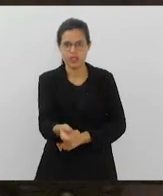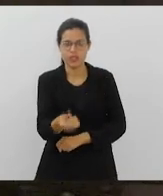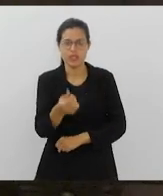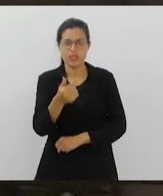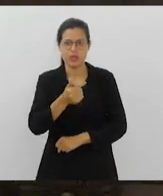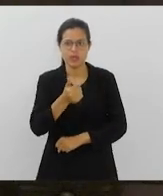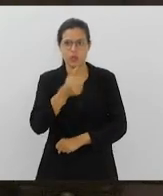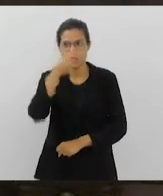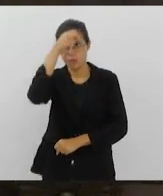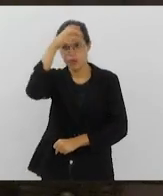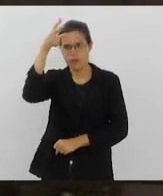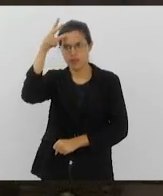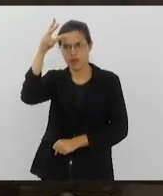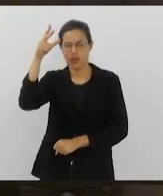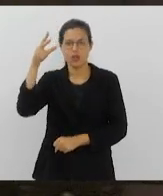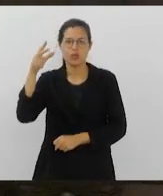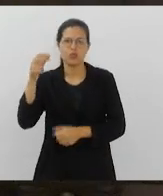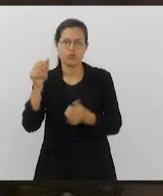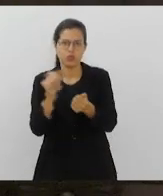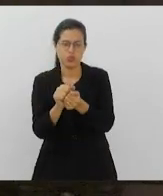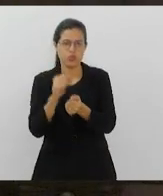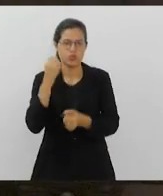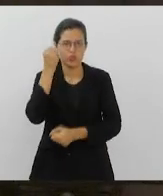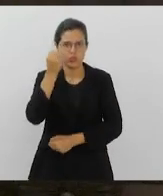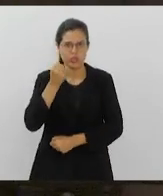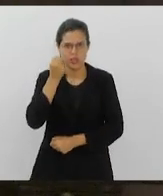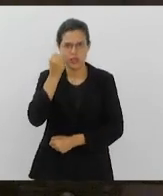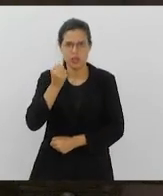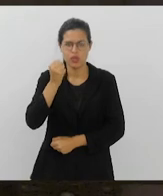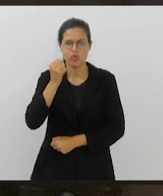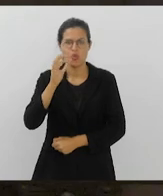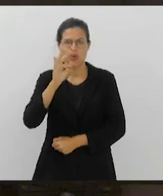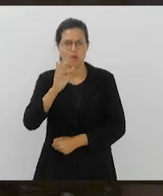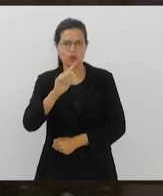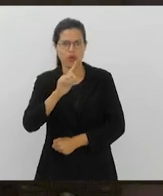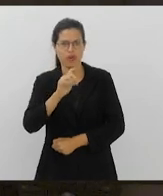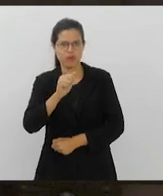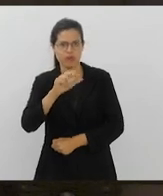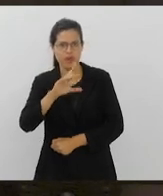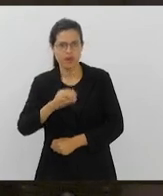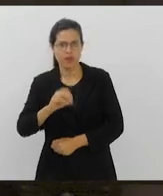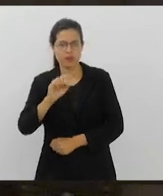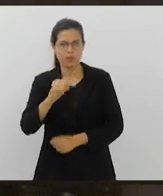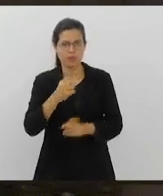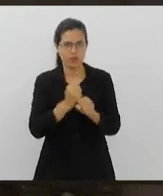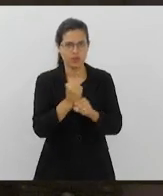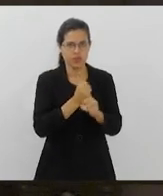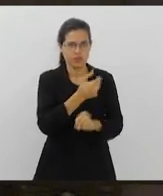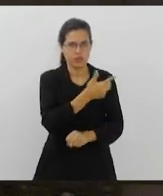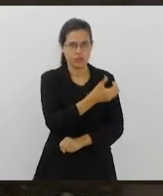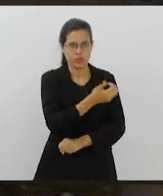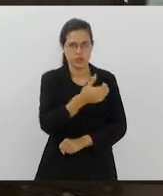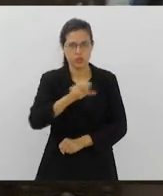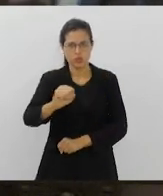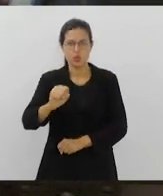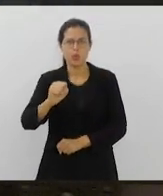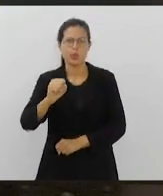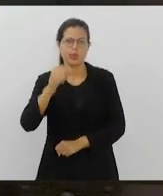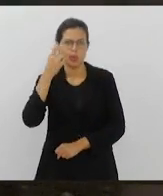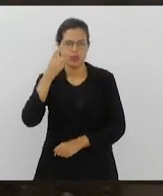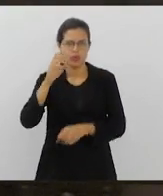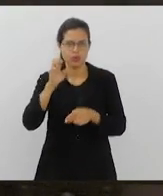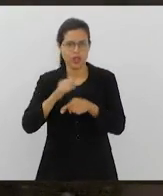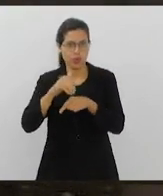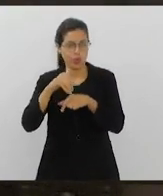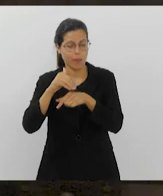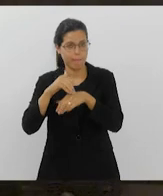ao lado do senador Flávio Bolsonaro. Depois, em 2018, me tornei deputado estadual, deputado mais votado do Estado.